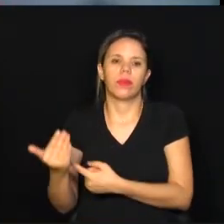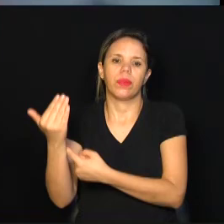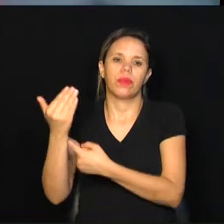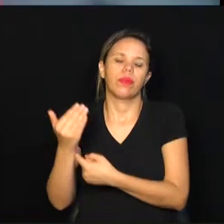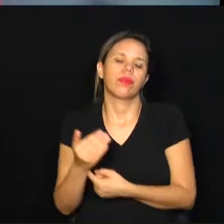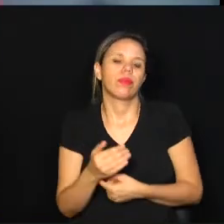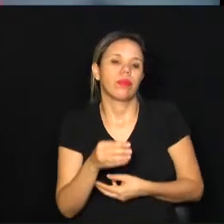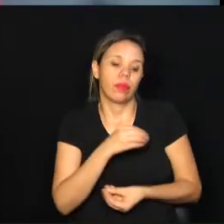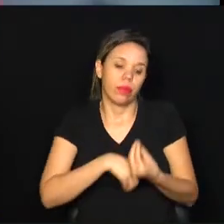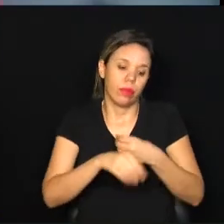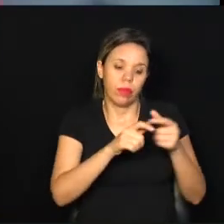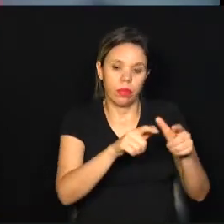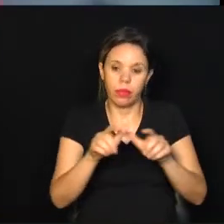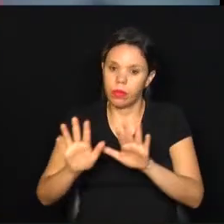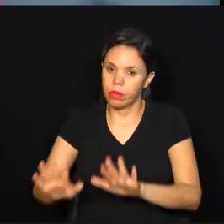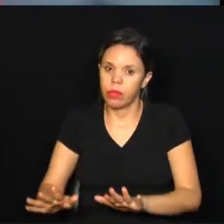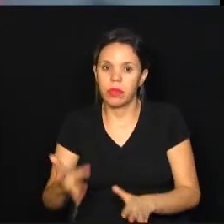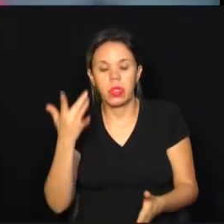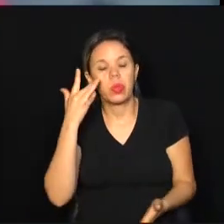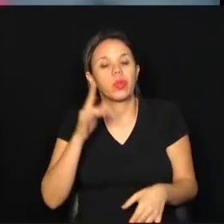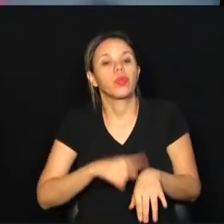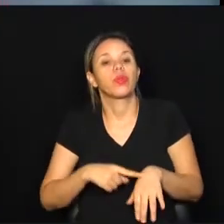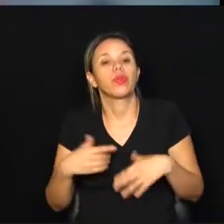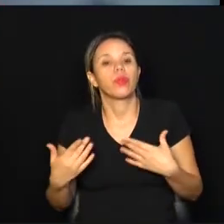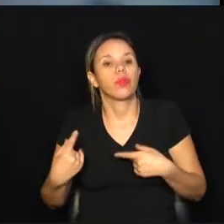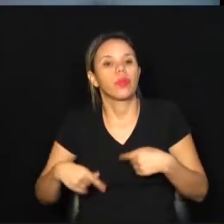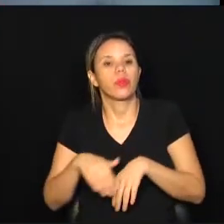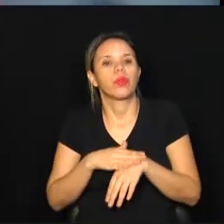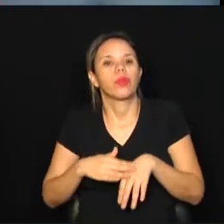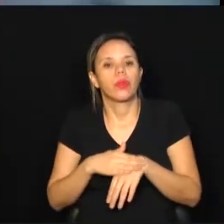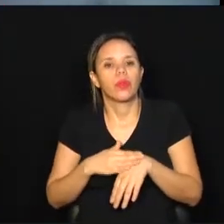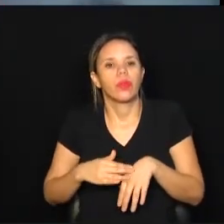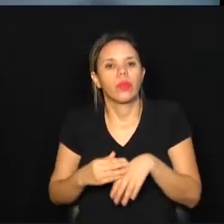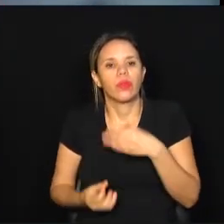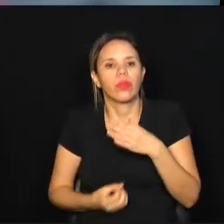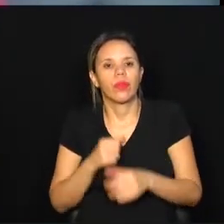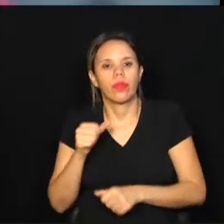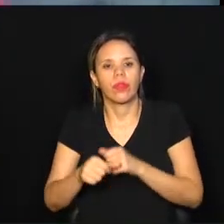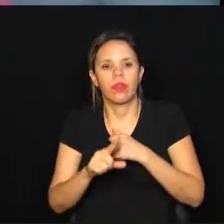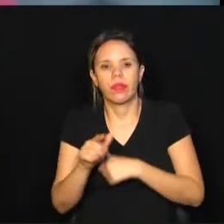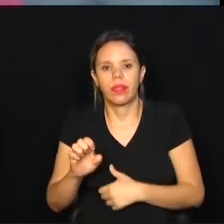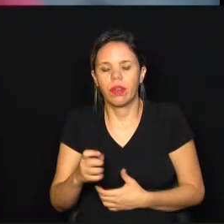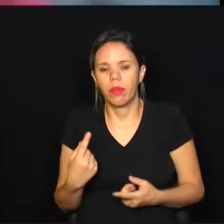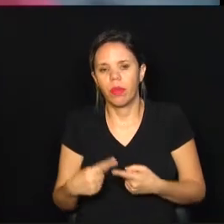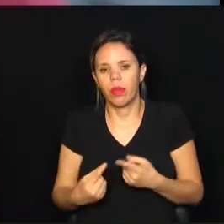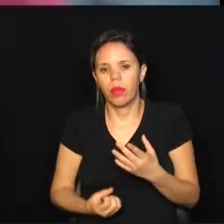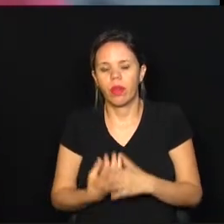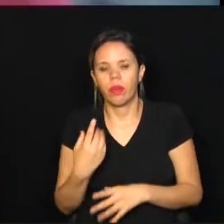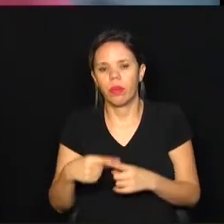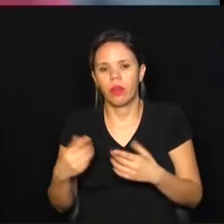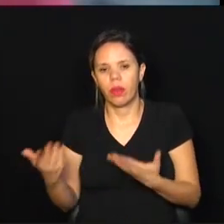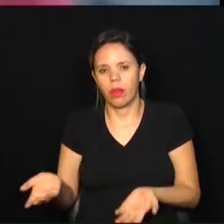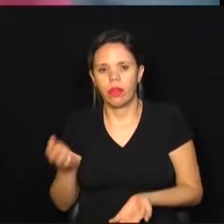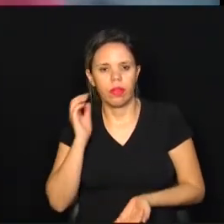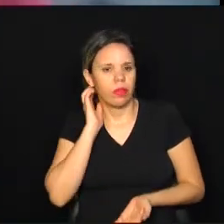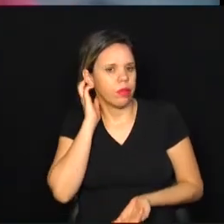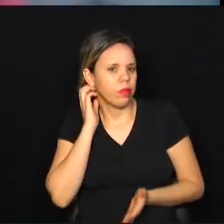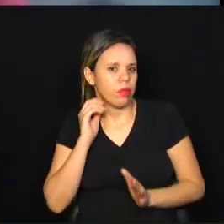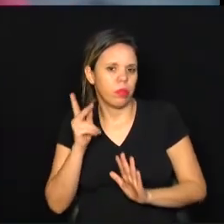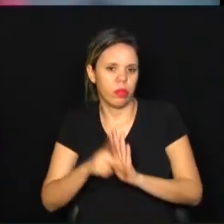né? Então, eu não sei em que momento do debate aquilo virou ZAI, até porque aquilo era um